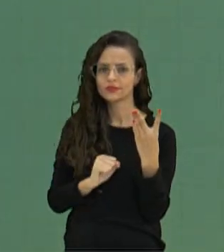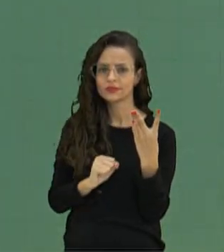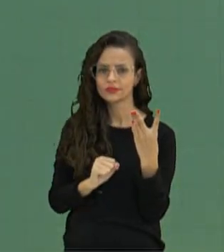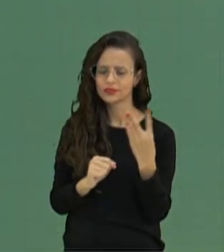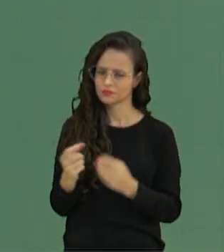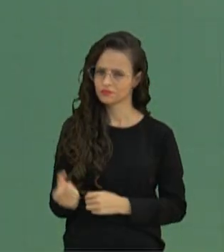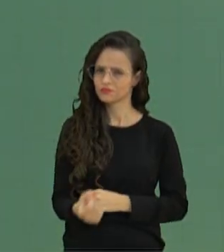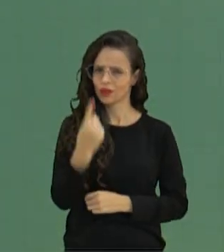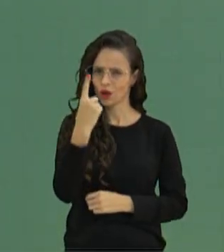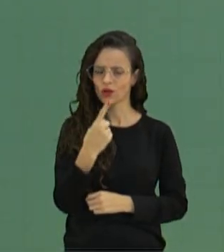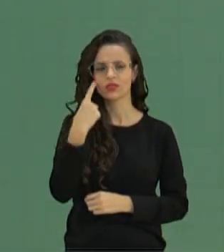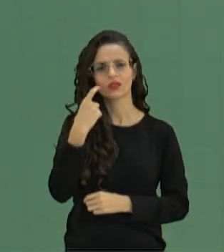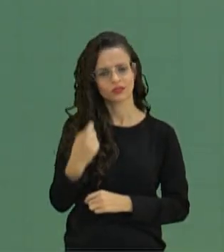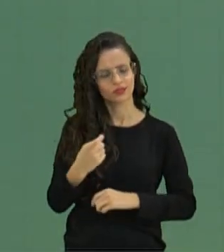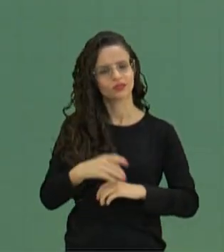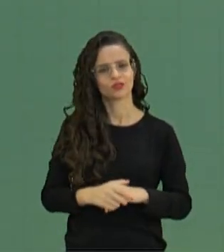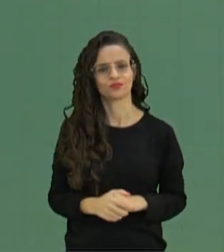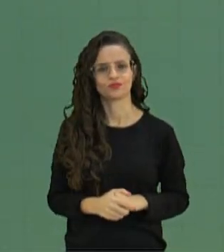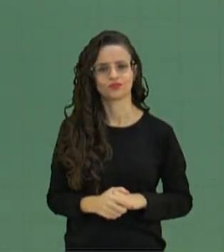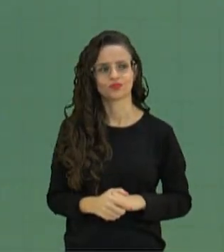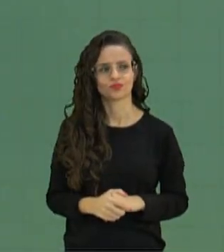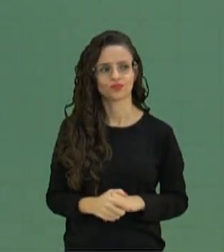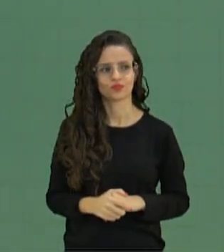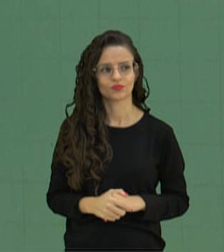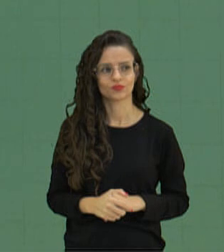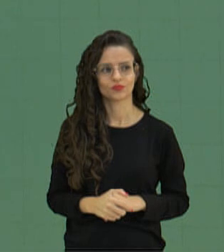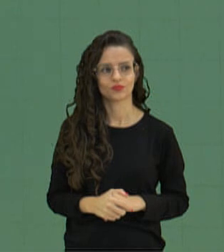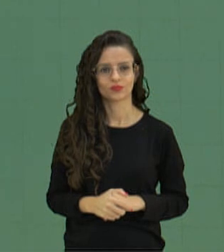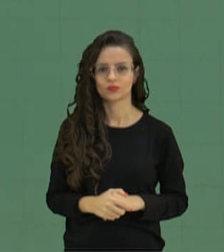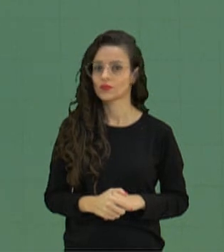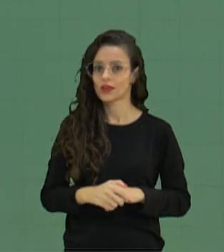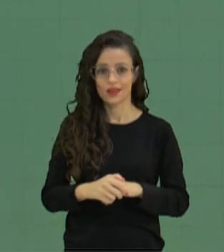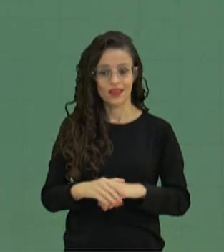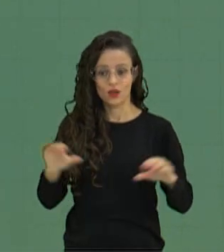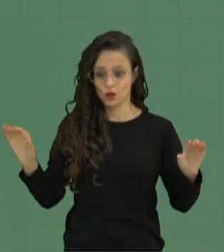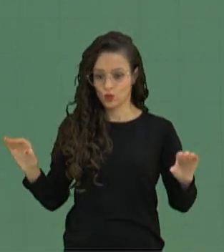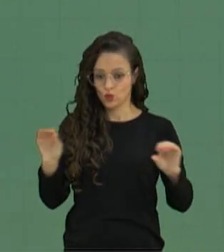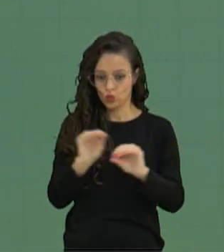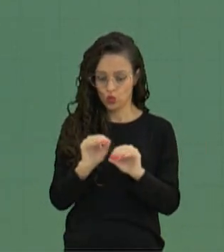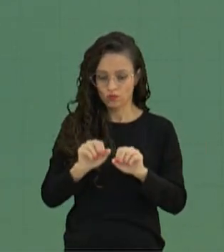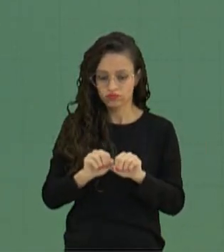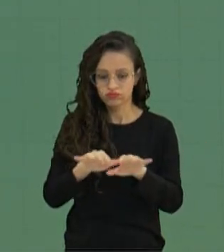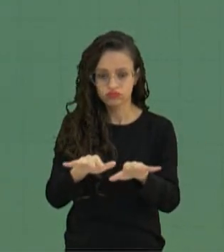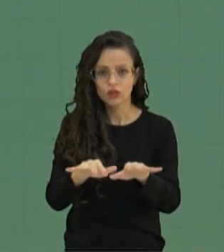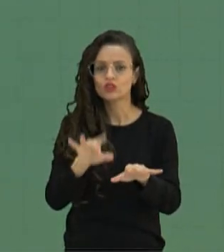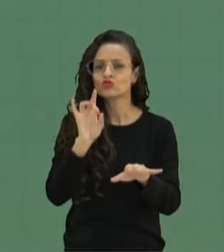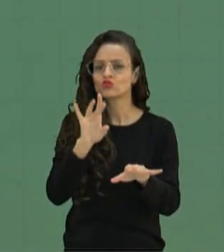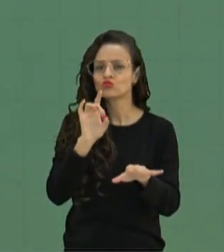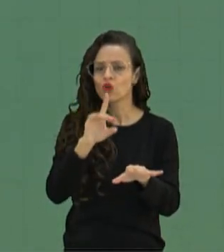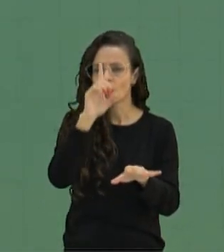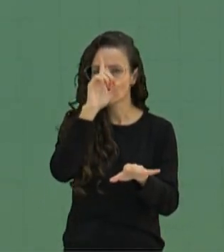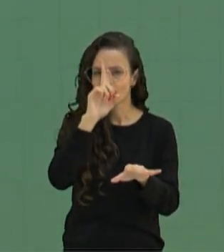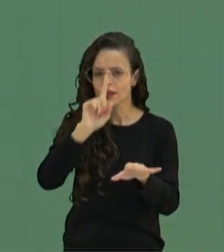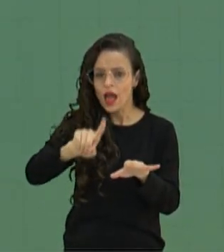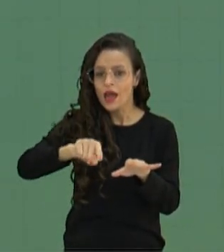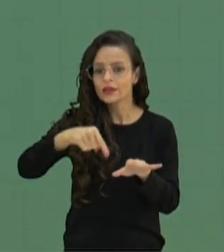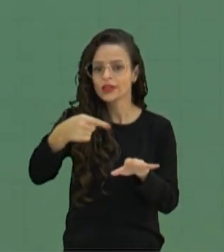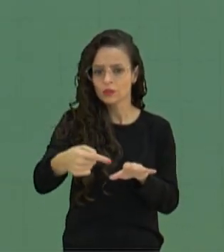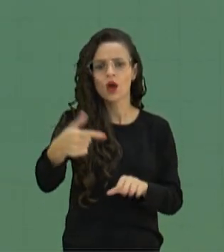Olha que interessante, gente. Não apareceu no primeiro cruzamento, mas foi aparecer lá no